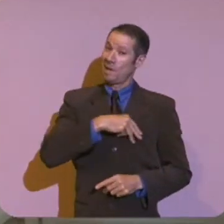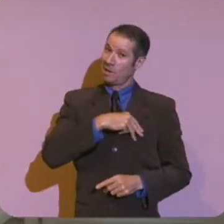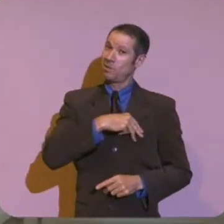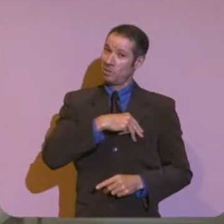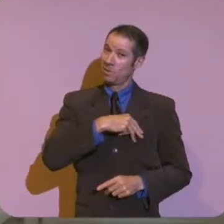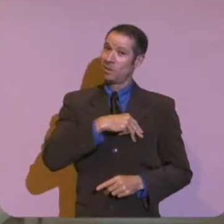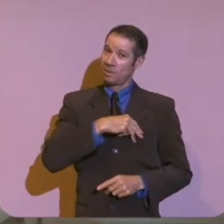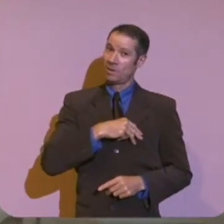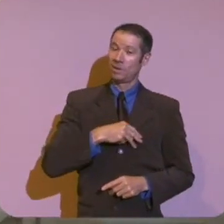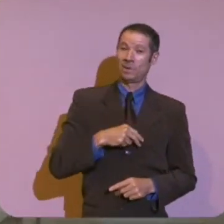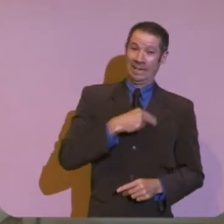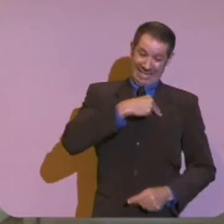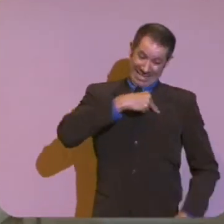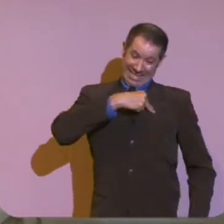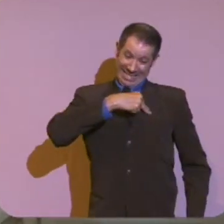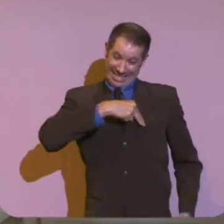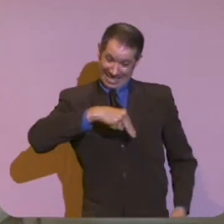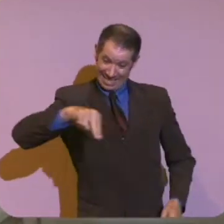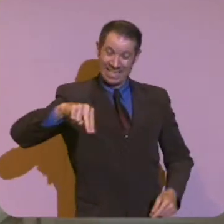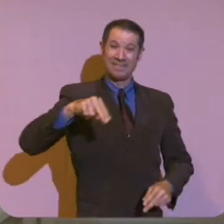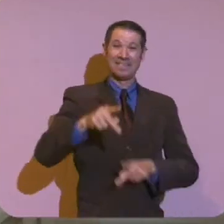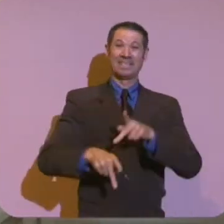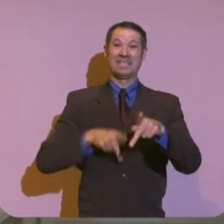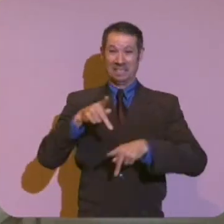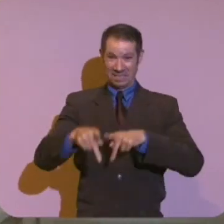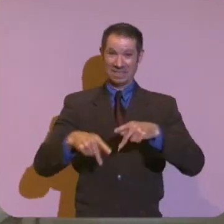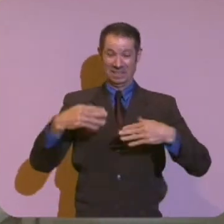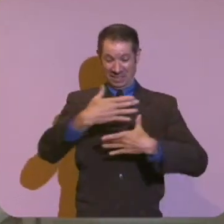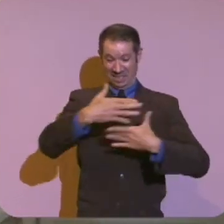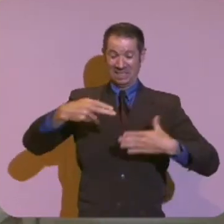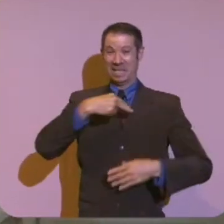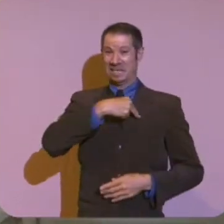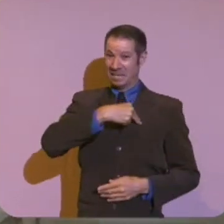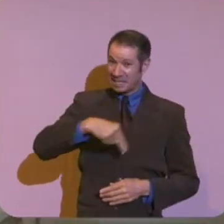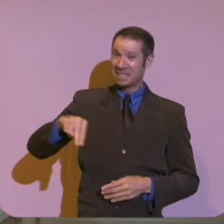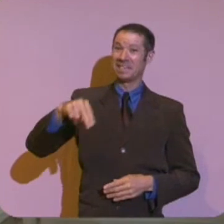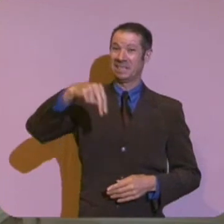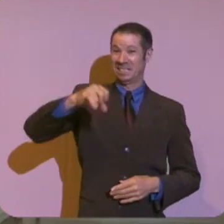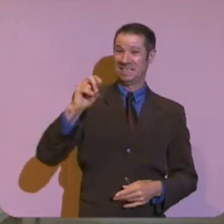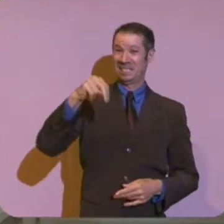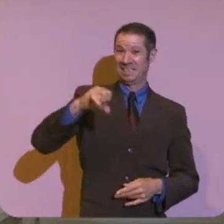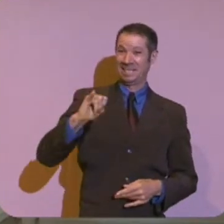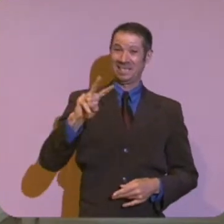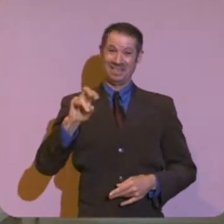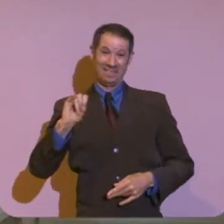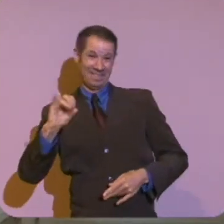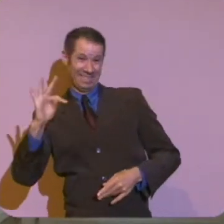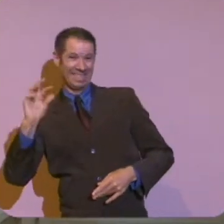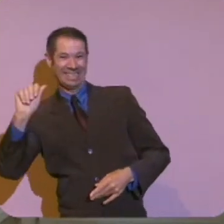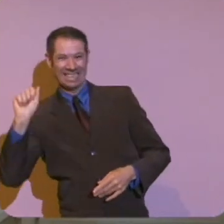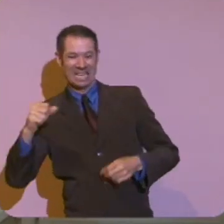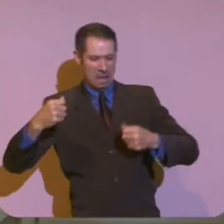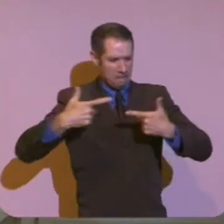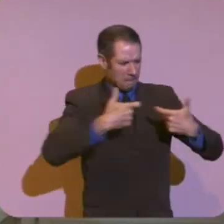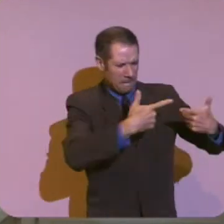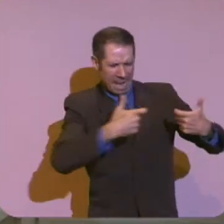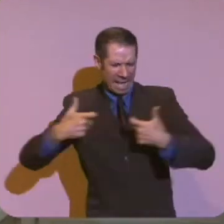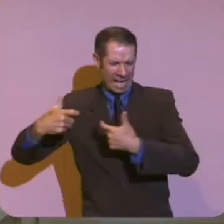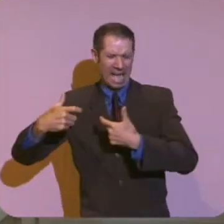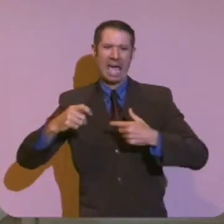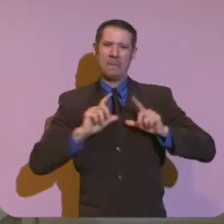entre os ninivitas, lá na cidade de Nínive. E ele odiava os ninivitas, porque eles estavam em guerra com